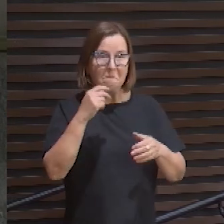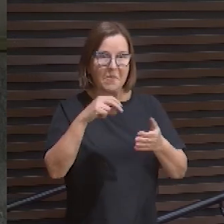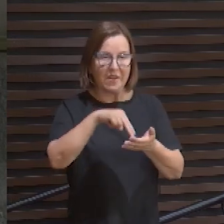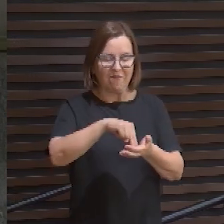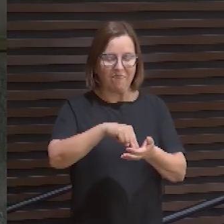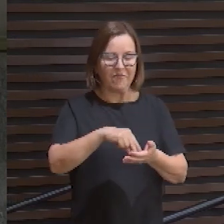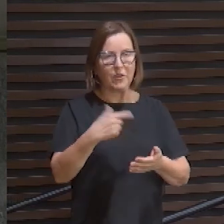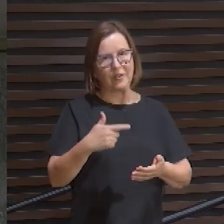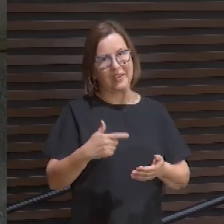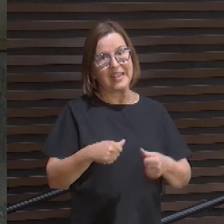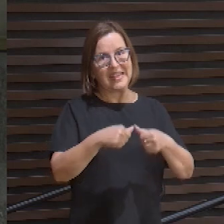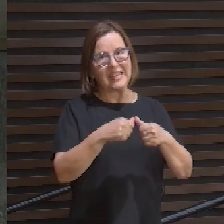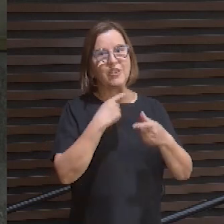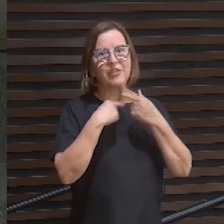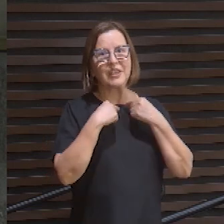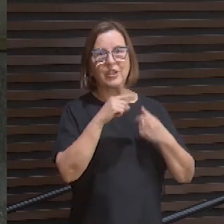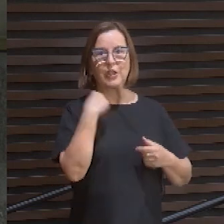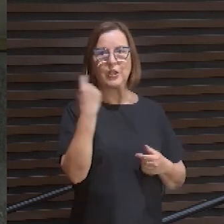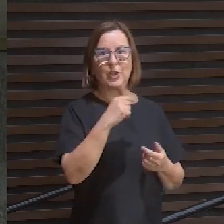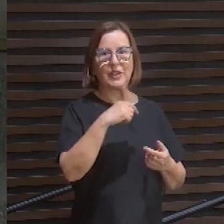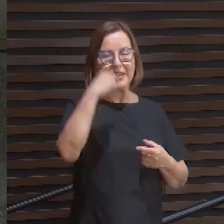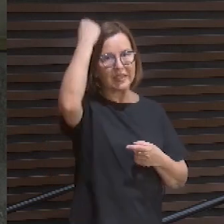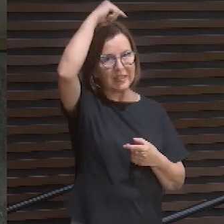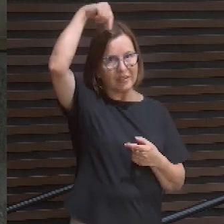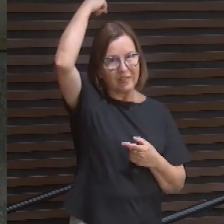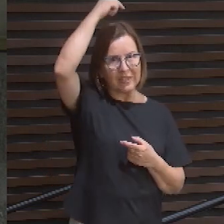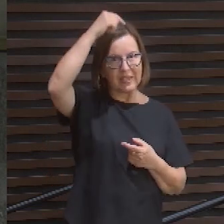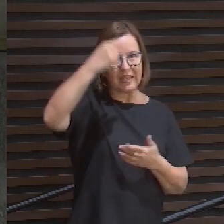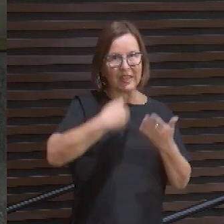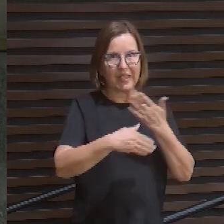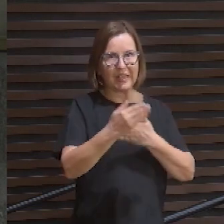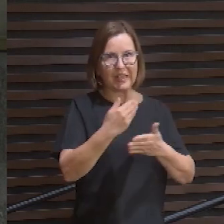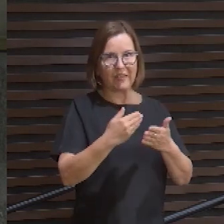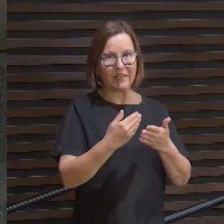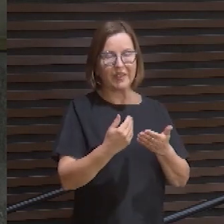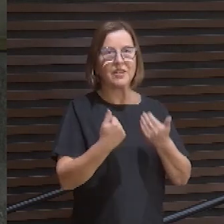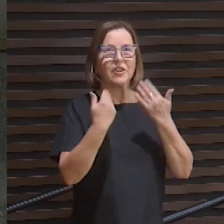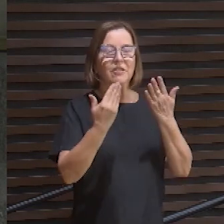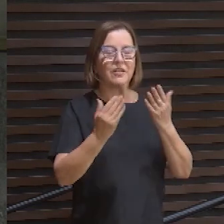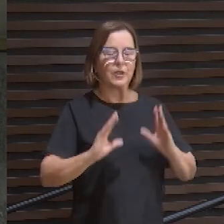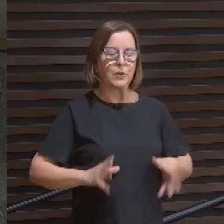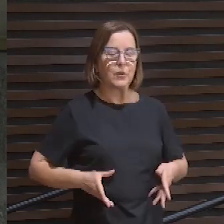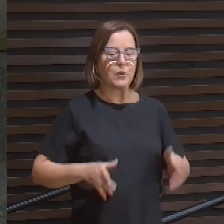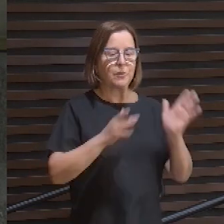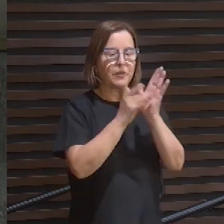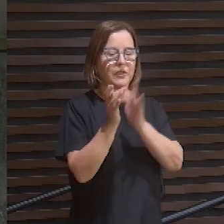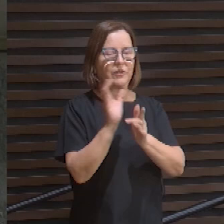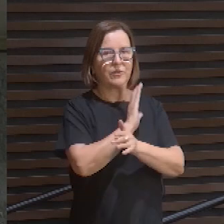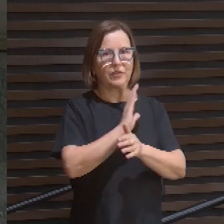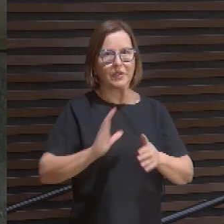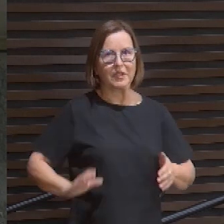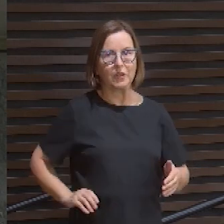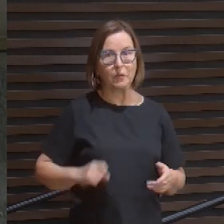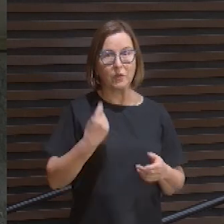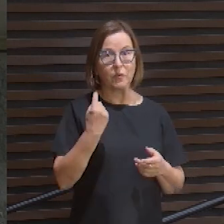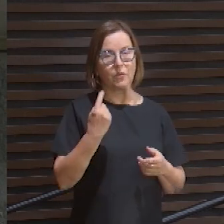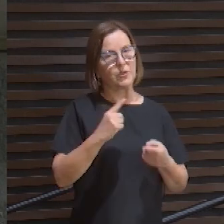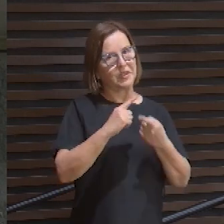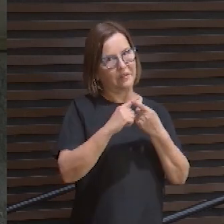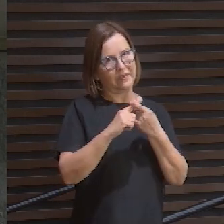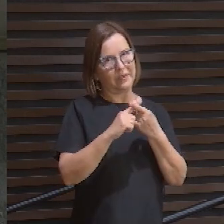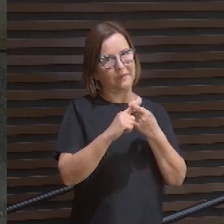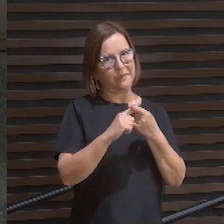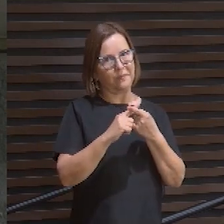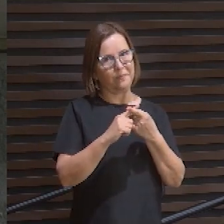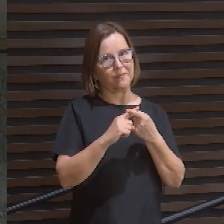sido santificados mediante a oferta do corpo de Jesus Cristo uma vez por todas. Ora,